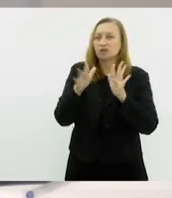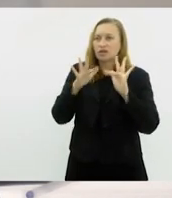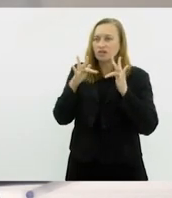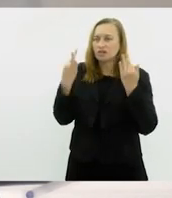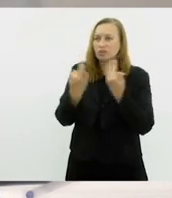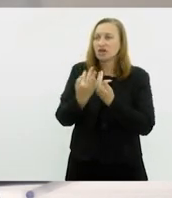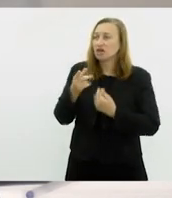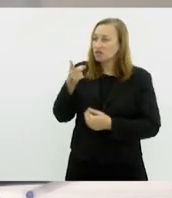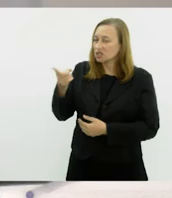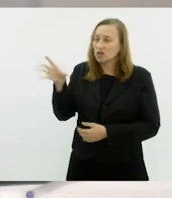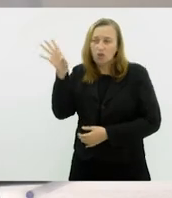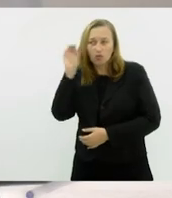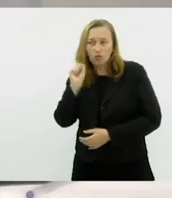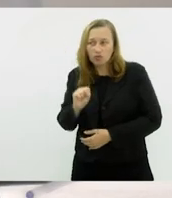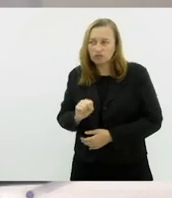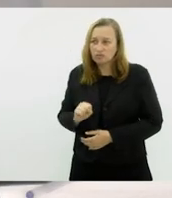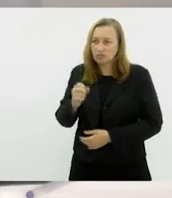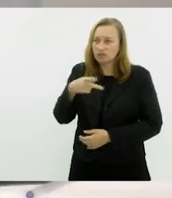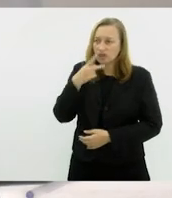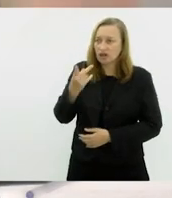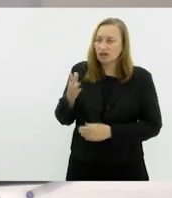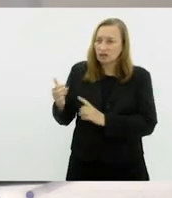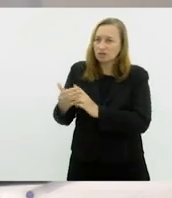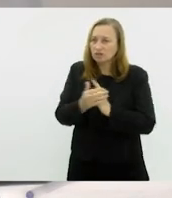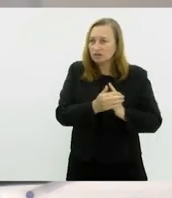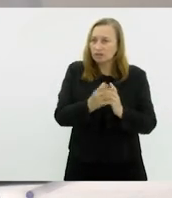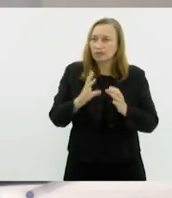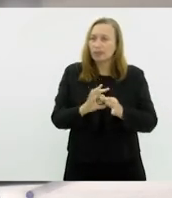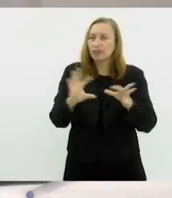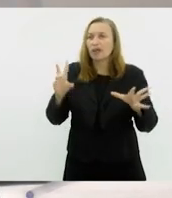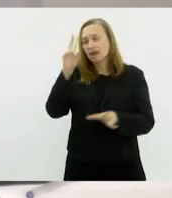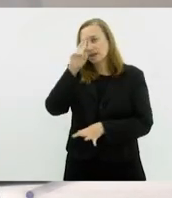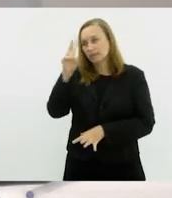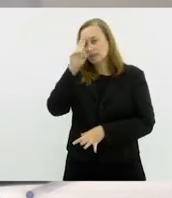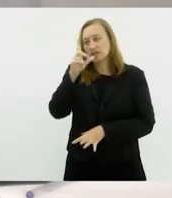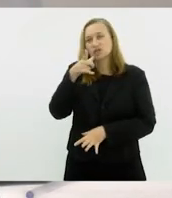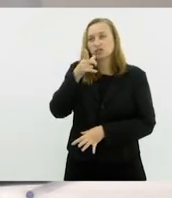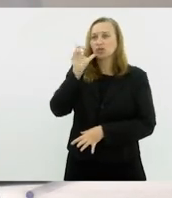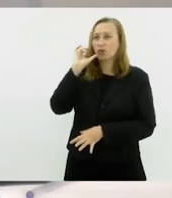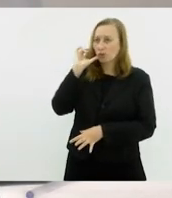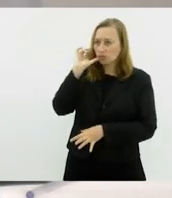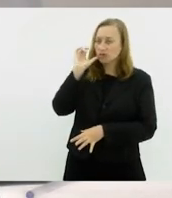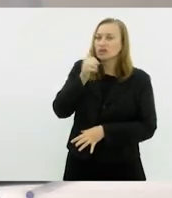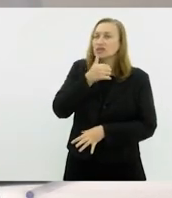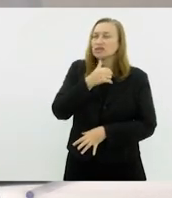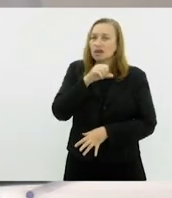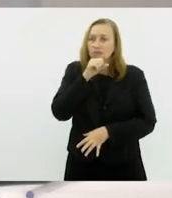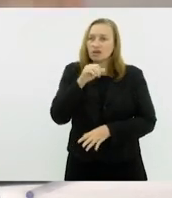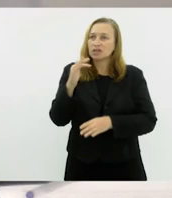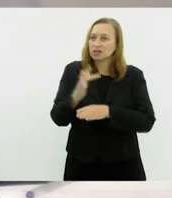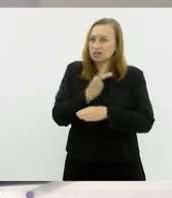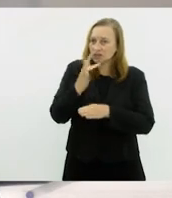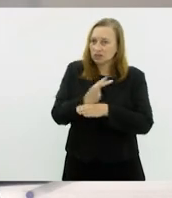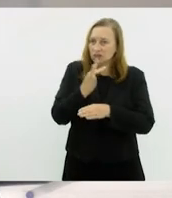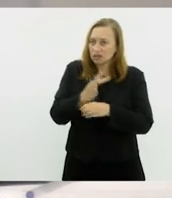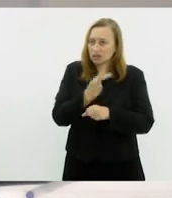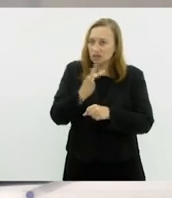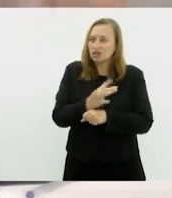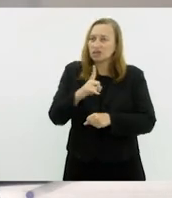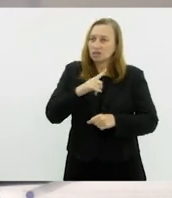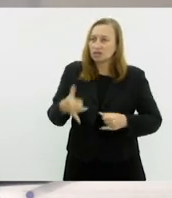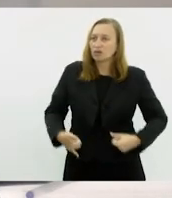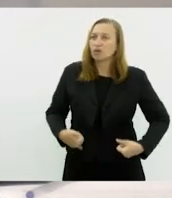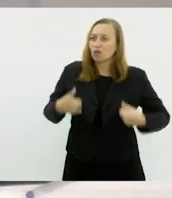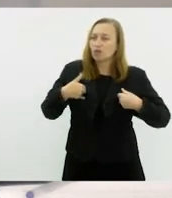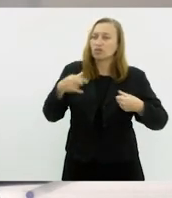falar sobre a questão do acolhimento e da Liberdade eu me lembrei de ontem dessas mães da Resistência que tem o orgulho